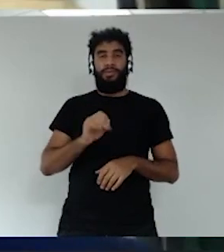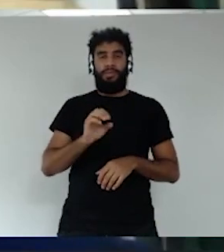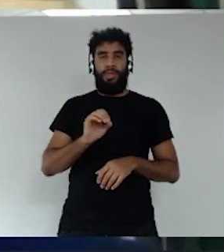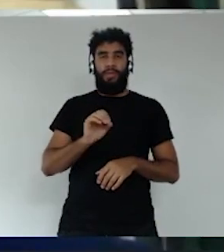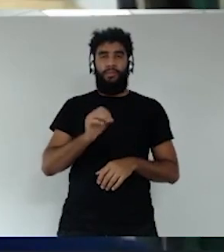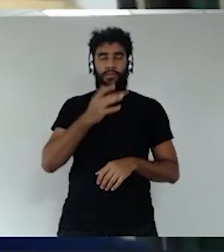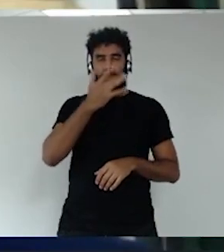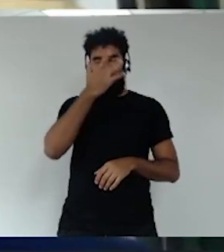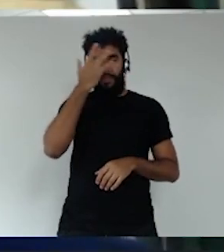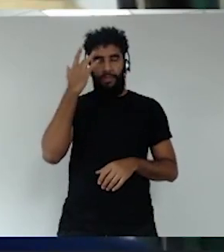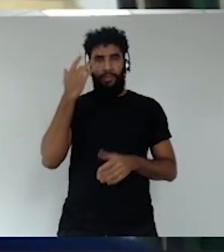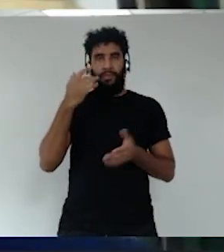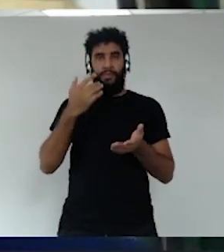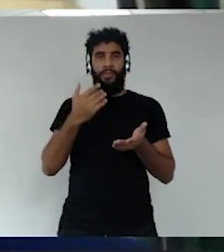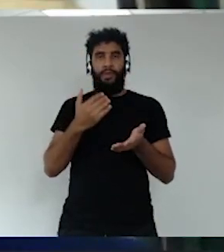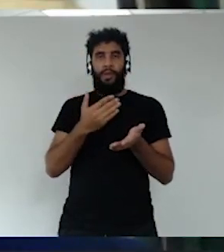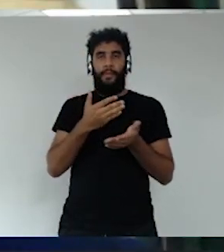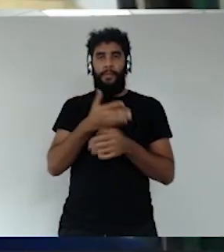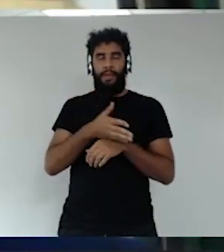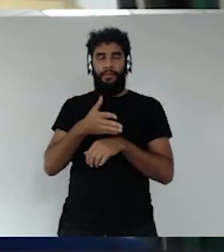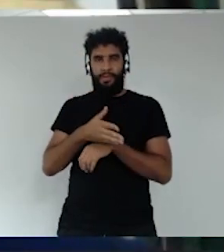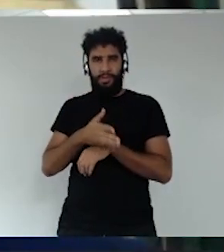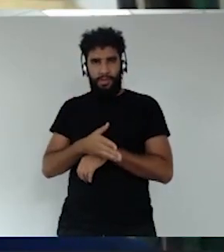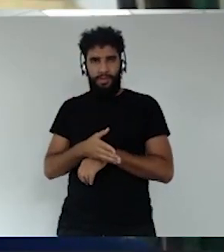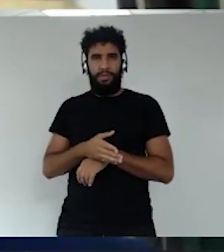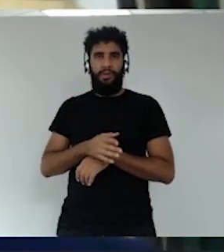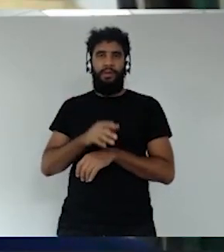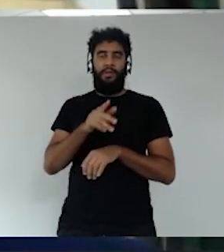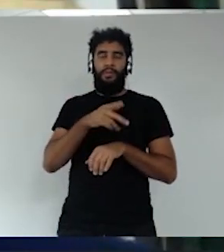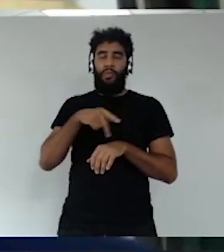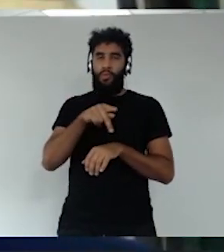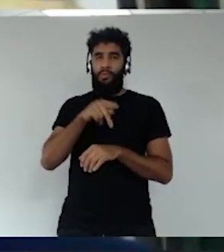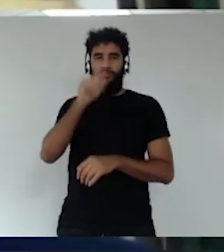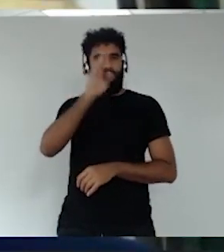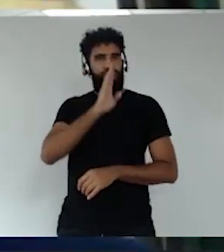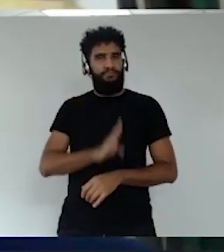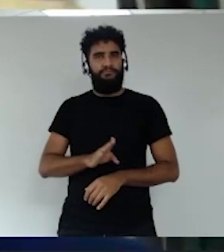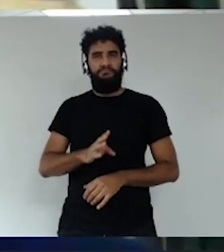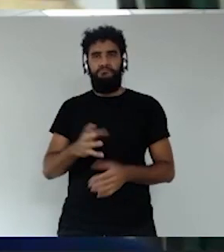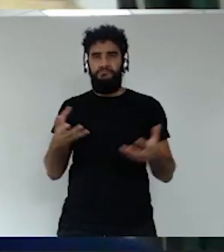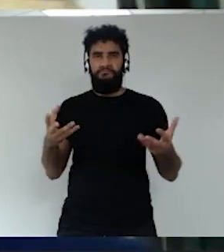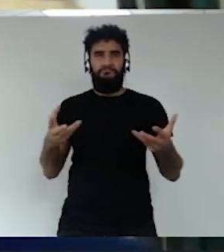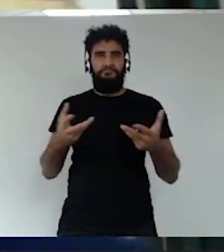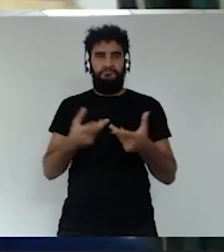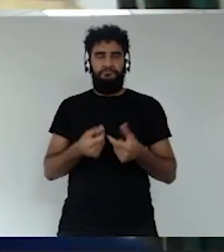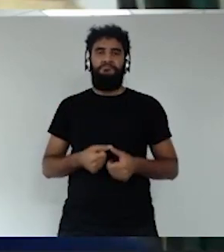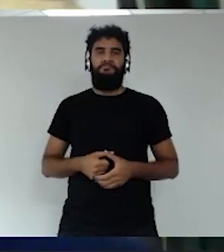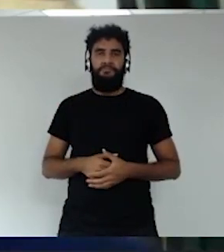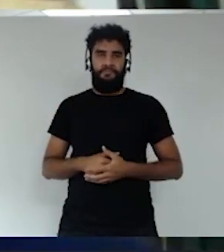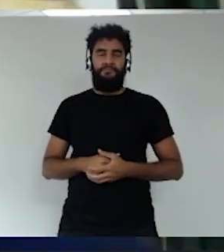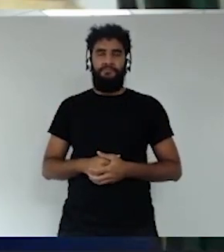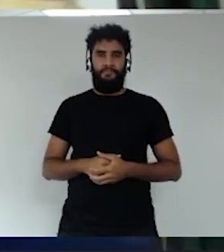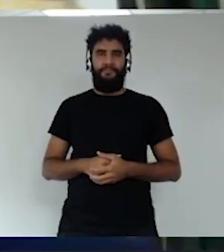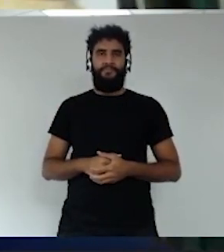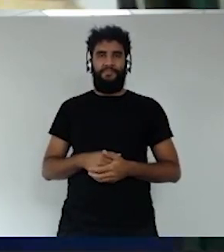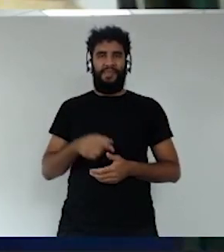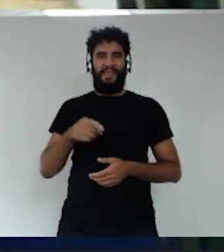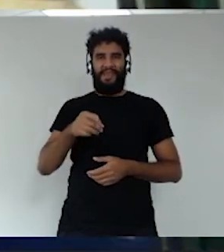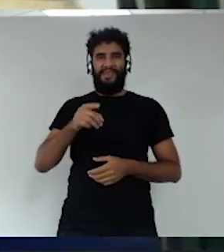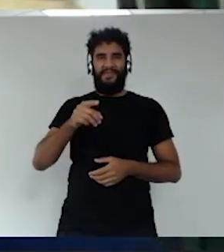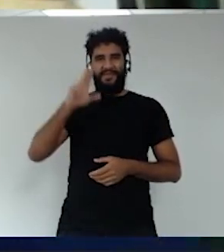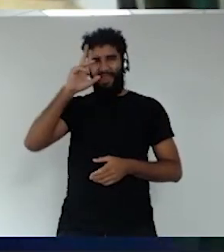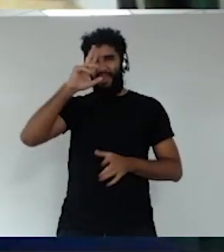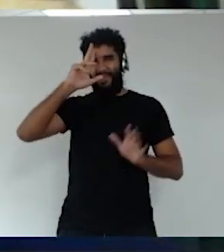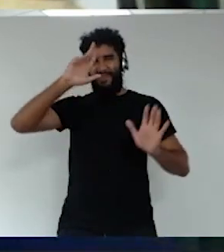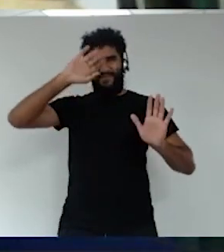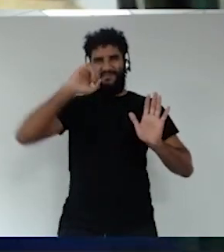participantes em vários países. Fantástico. Isto aí realmente é uma situação historicamente